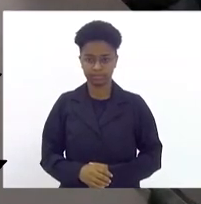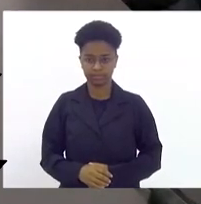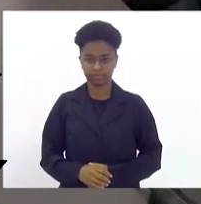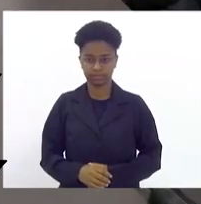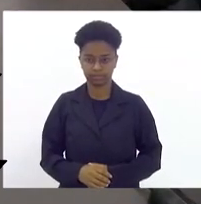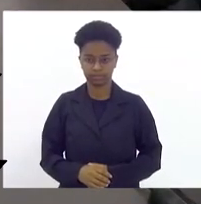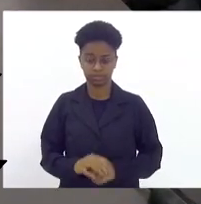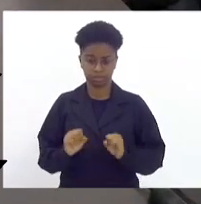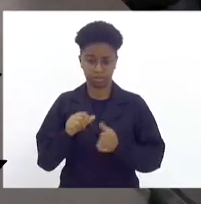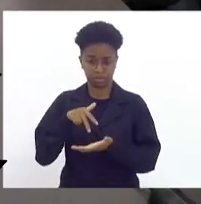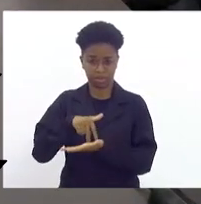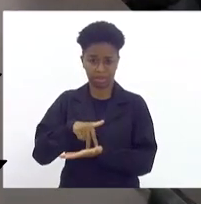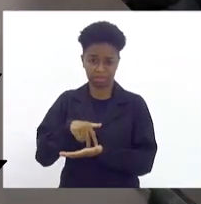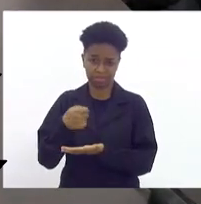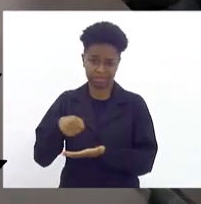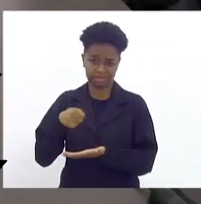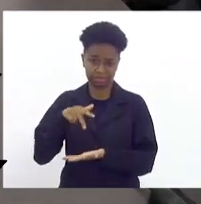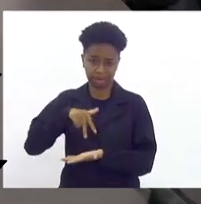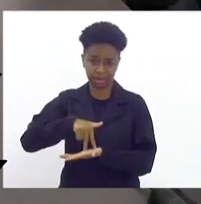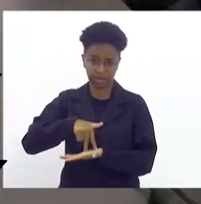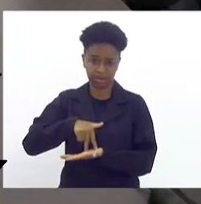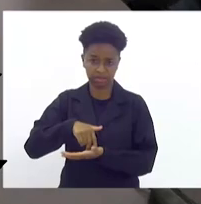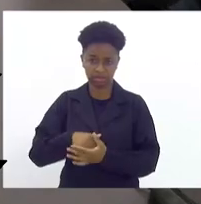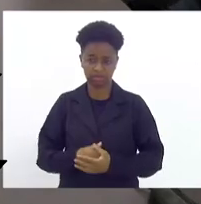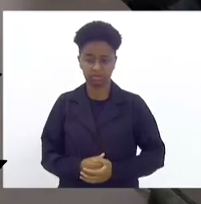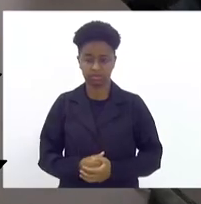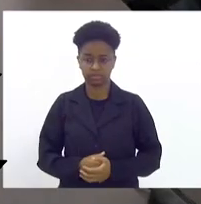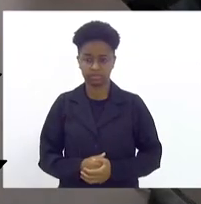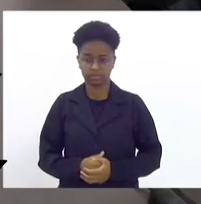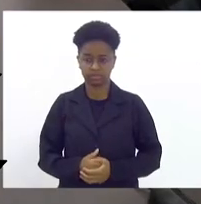Tem que ser em pé, né? Tem que ser em pé, né? Em pé. Precisa ficar em pé.